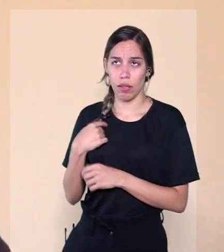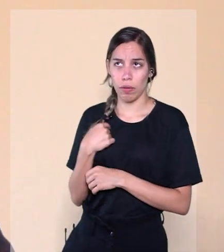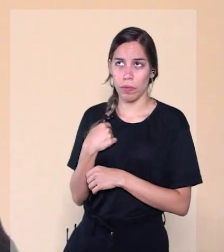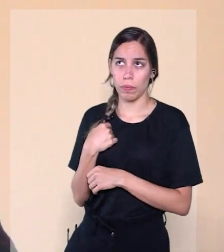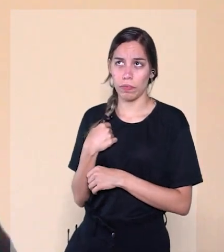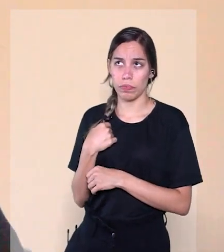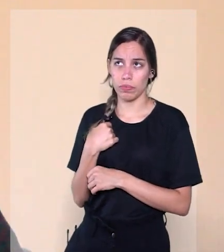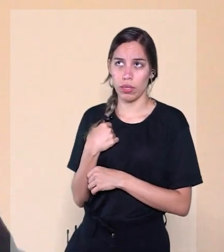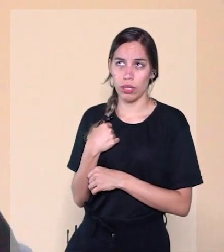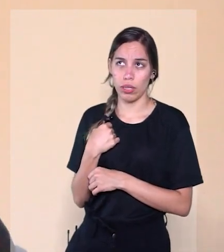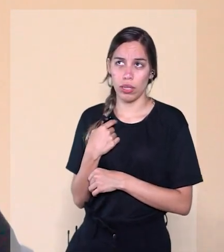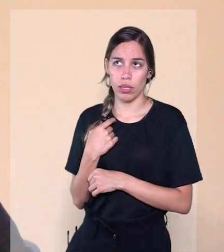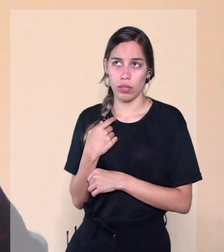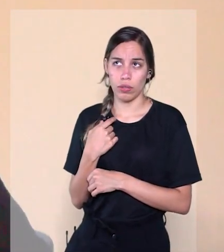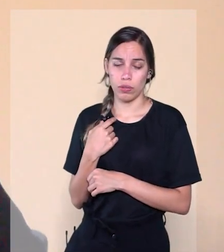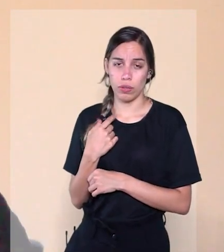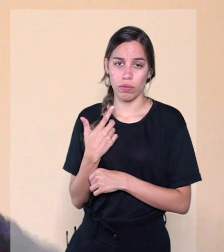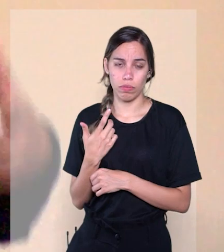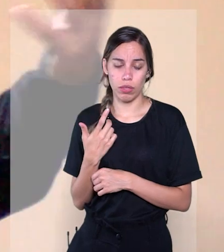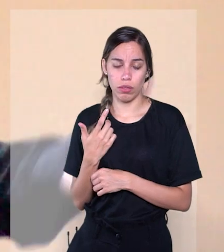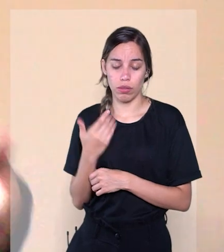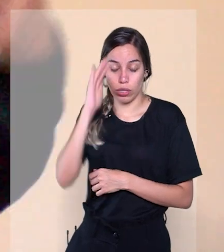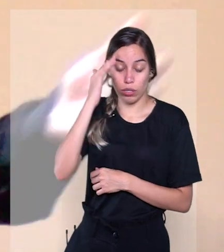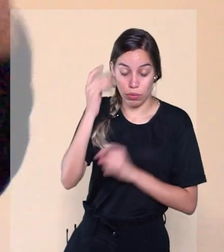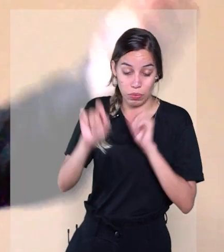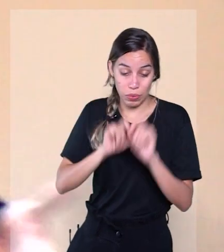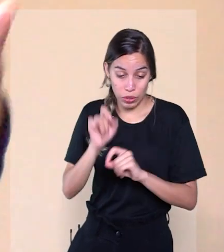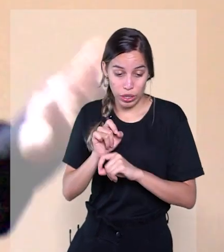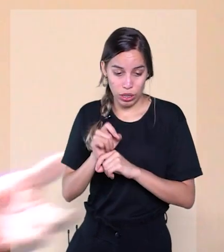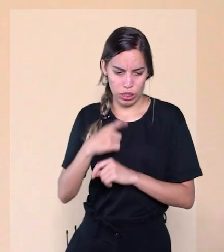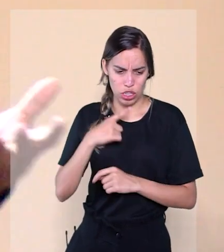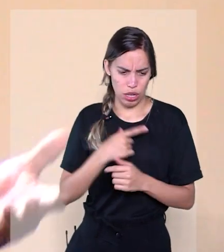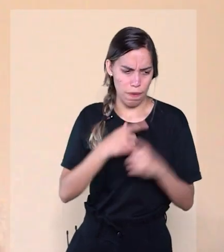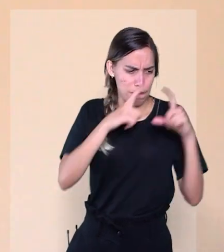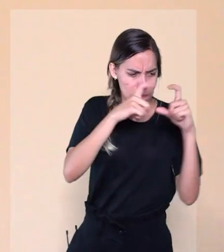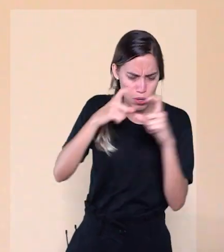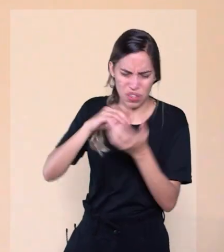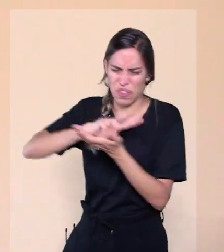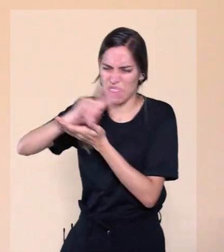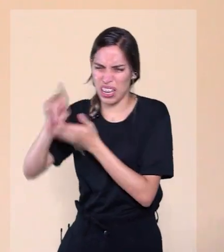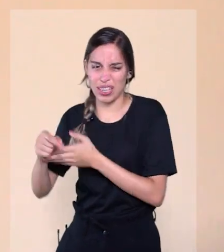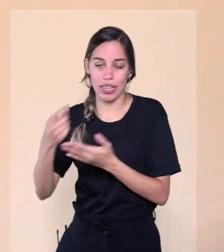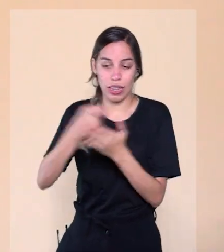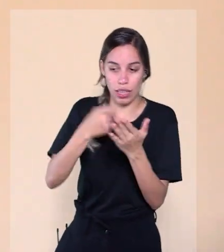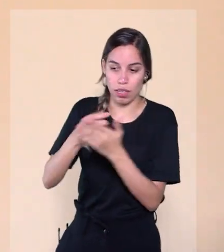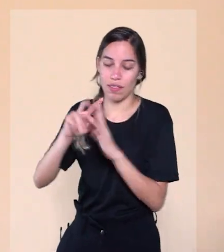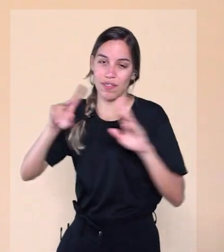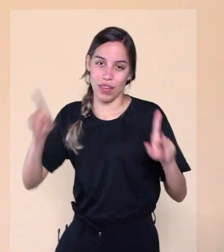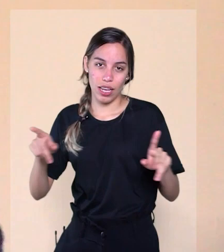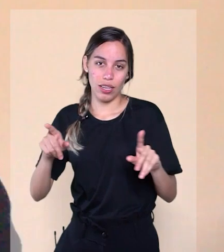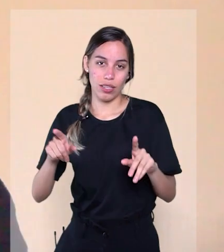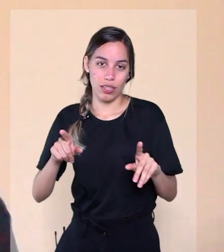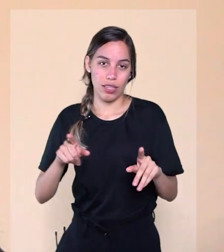entendi, porque no final claro, sobraram vários fotos e textos, né? Também tem alguns textos em